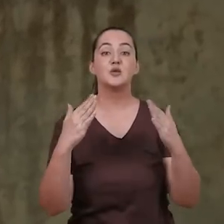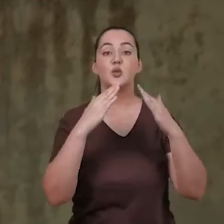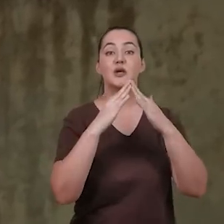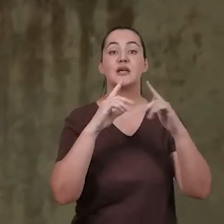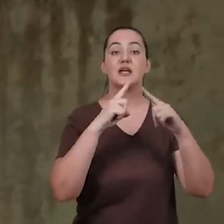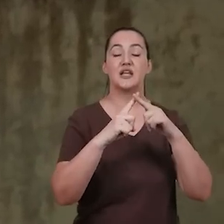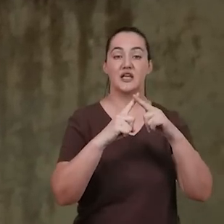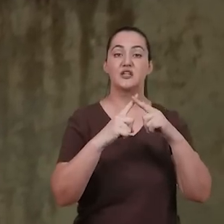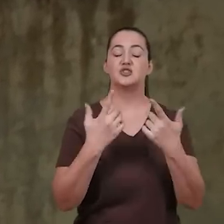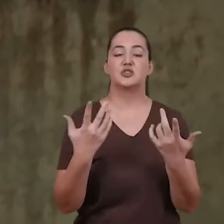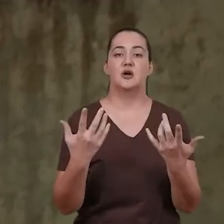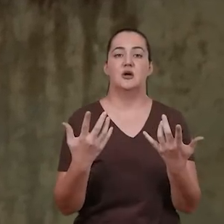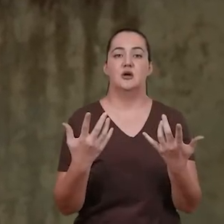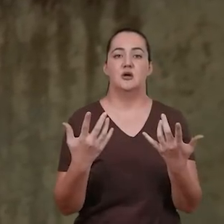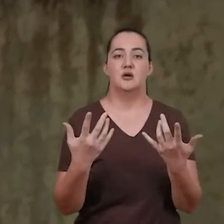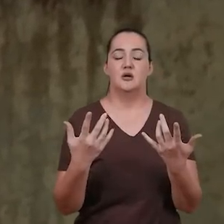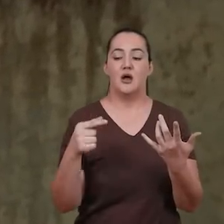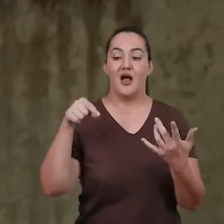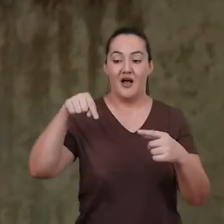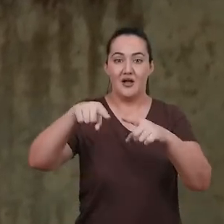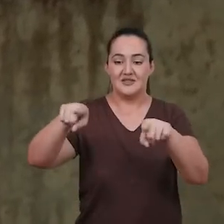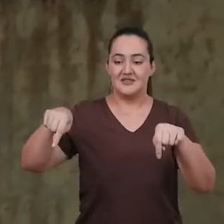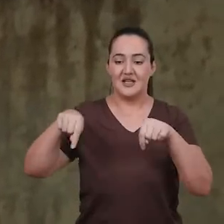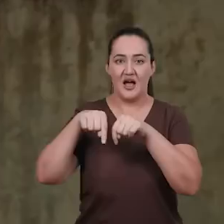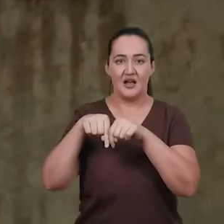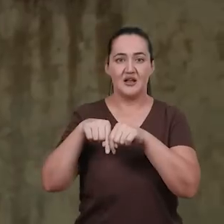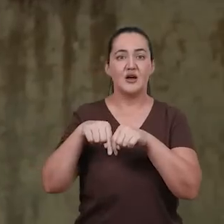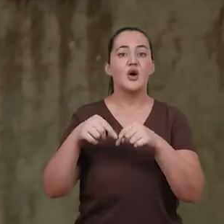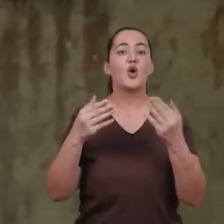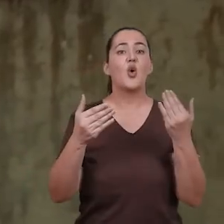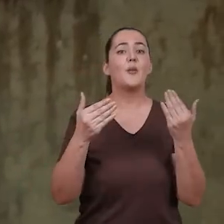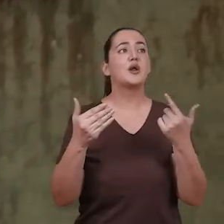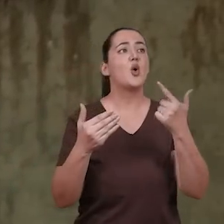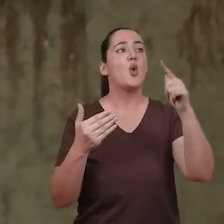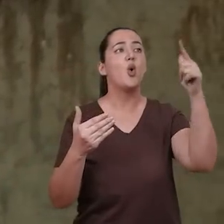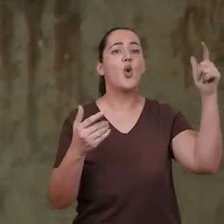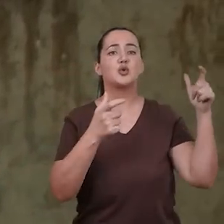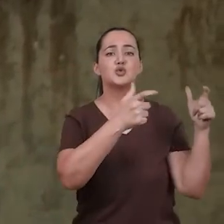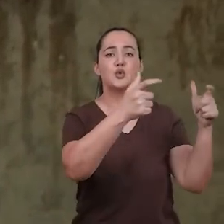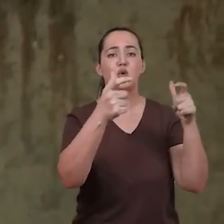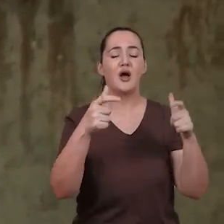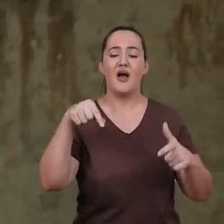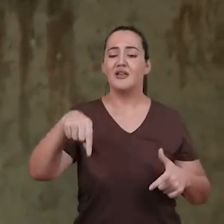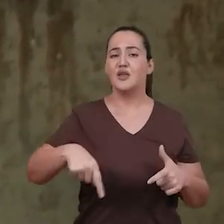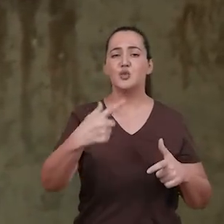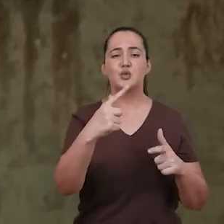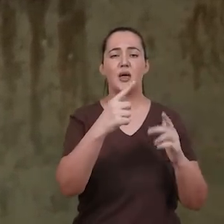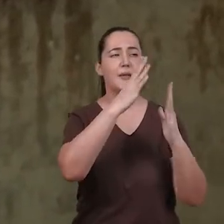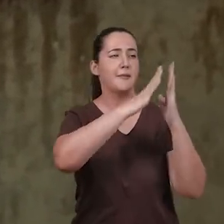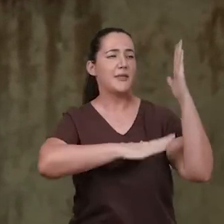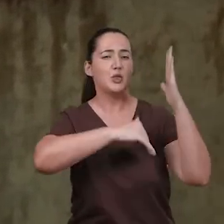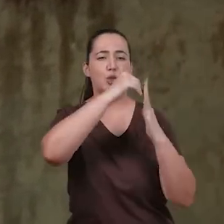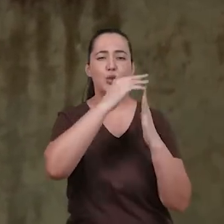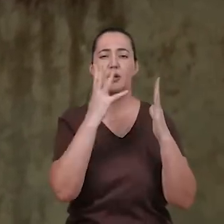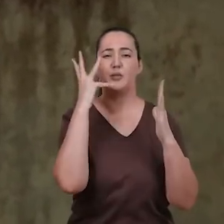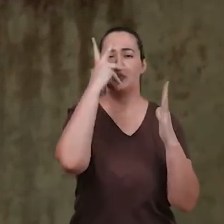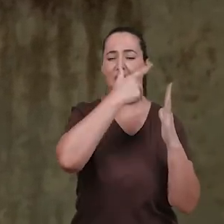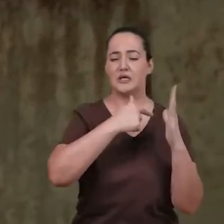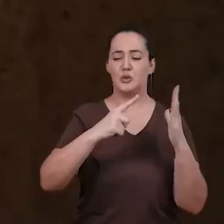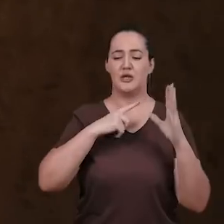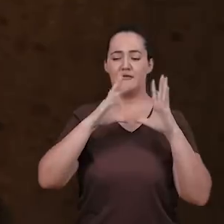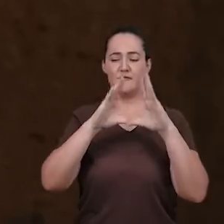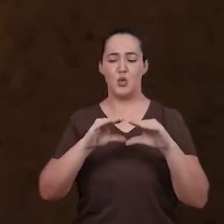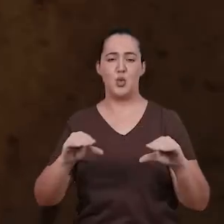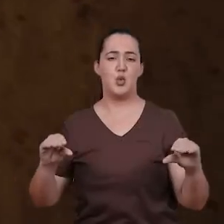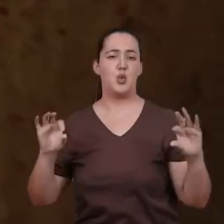igreja que eu mostrei agora ali fora com aquelas outras igrejas lá do monastério, aqui você não tem um reboco com